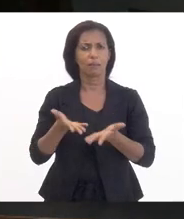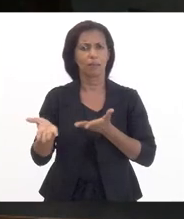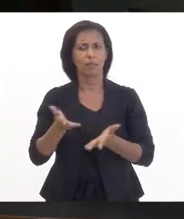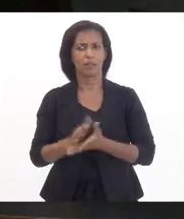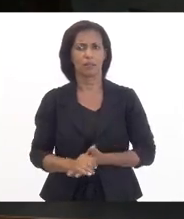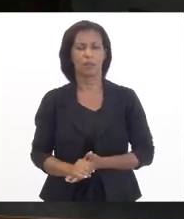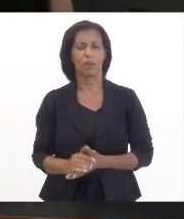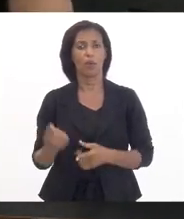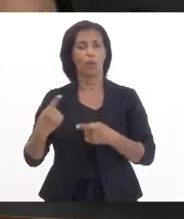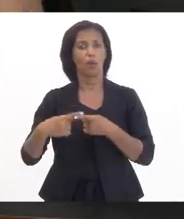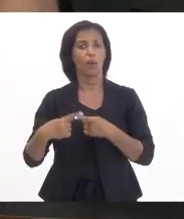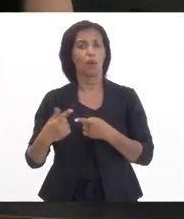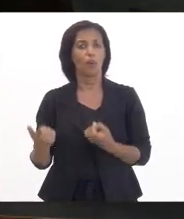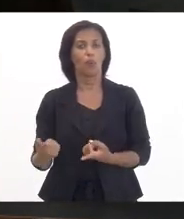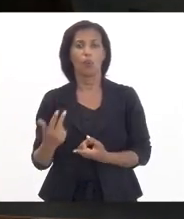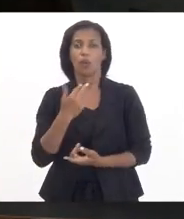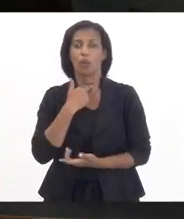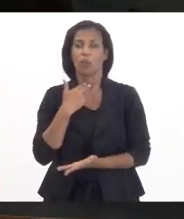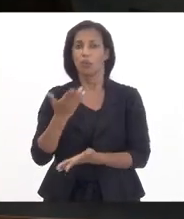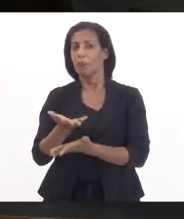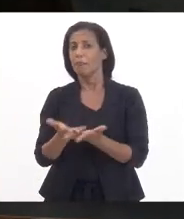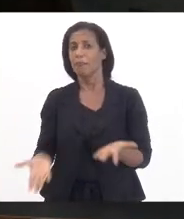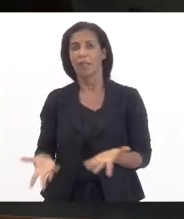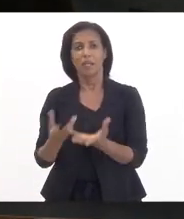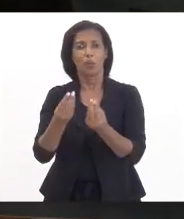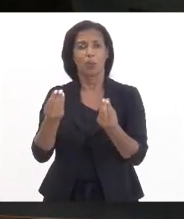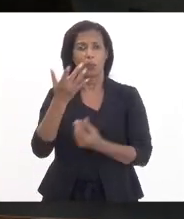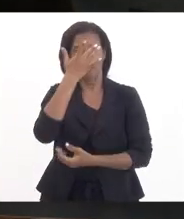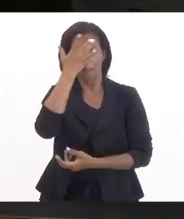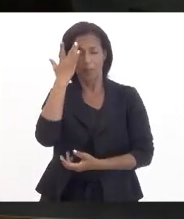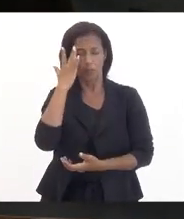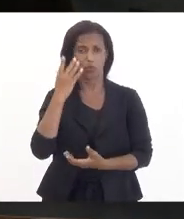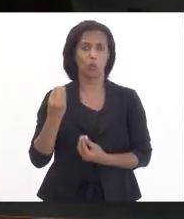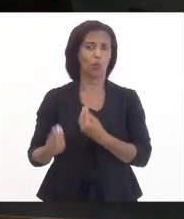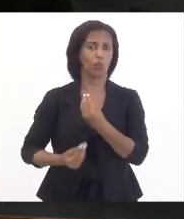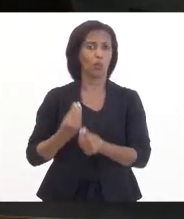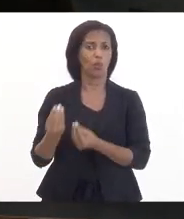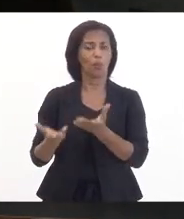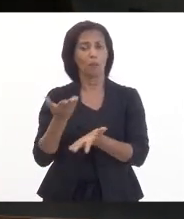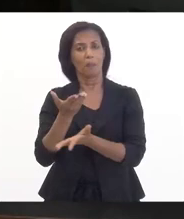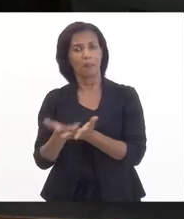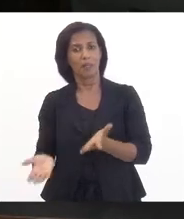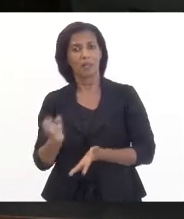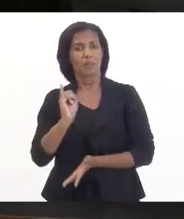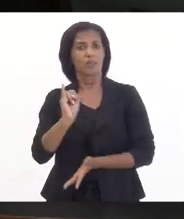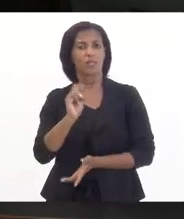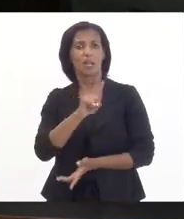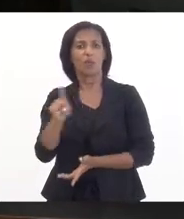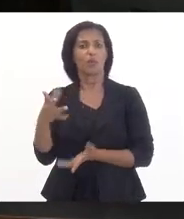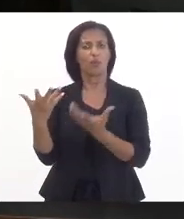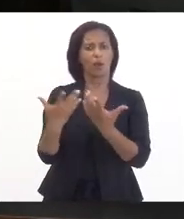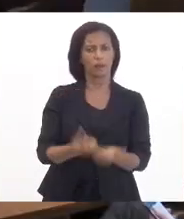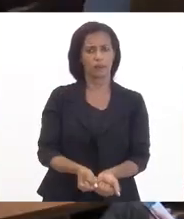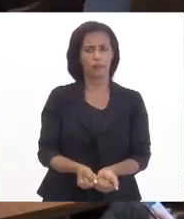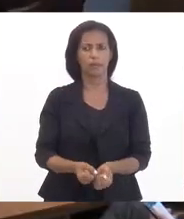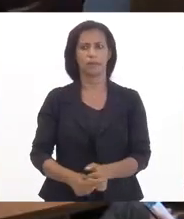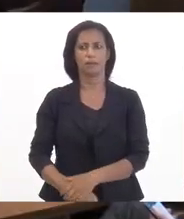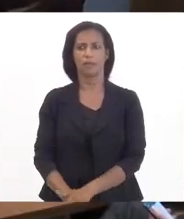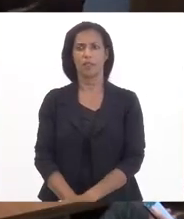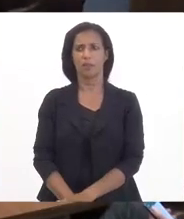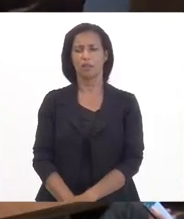presidente, porque nós realmente não podemos perder tanta gente como perderemos se ela não for aprovada.